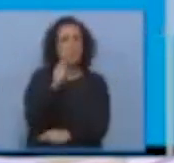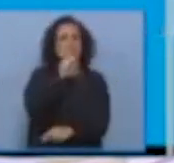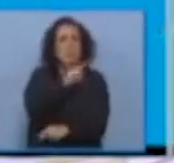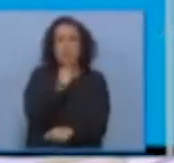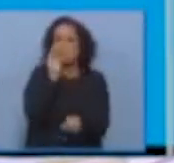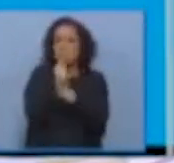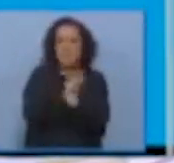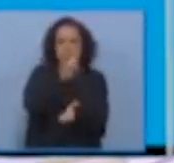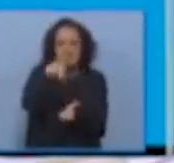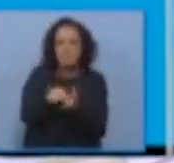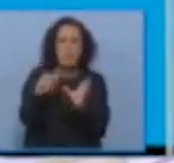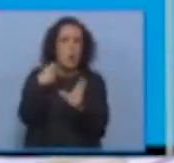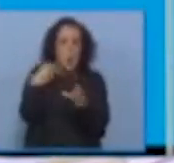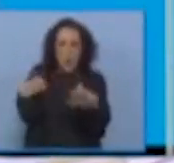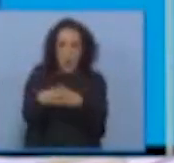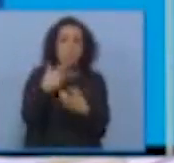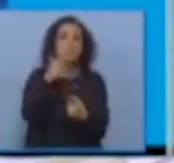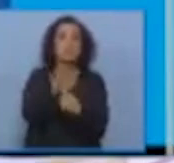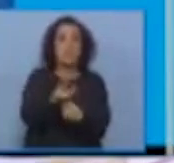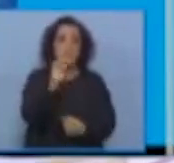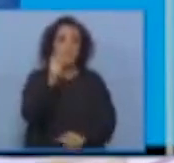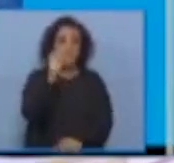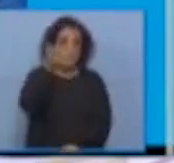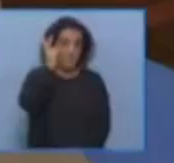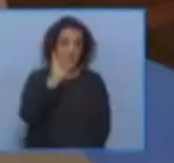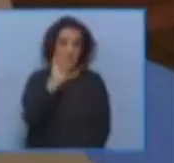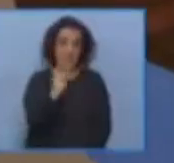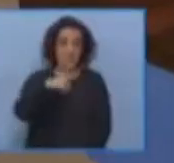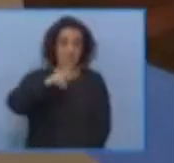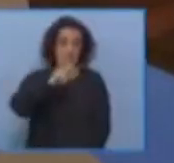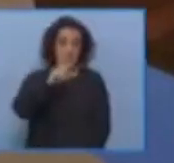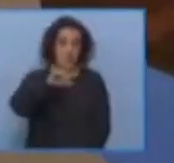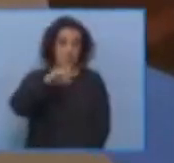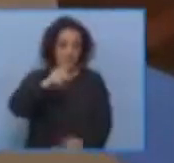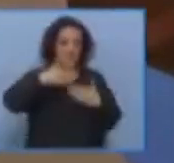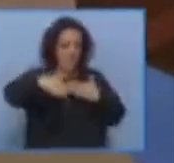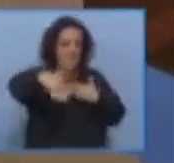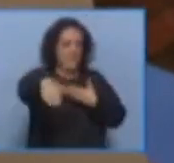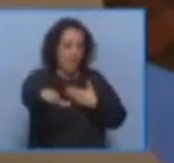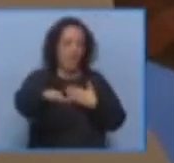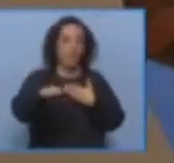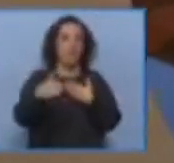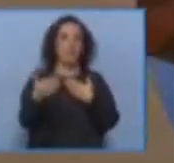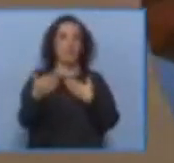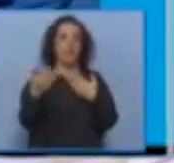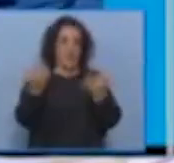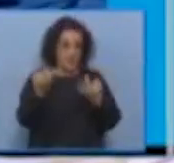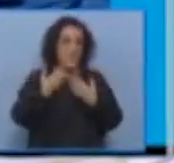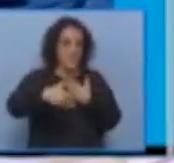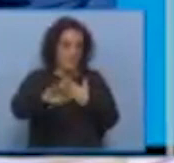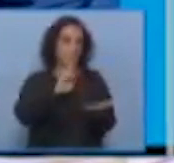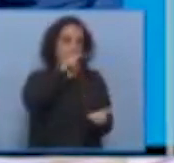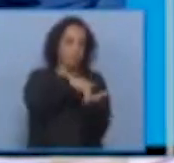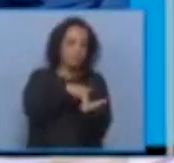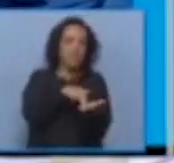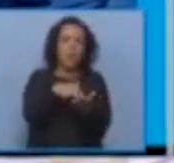parecem pequeníssimas. Aliás, o caso da Amazónia, que também está previsto durante o ano. Sim, lá mais para a frente. Exatamente, mais para a frente, também é um desses